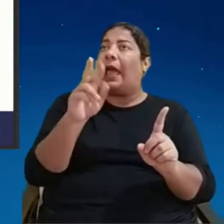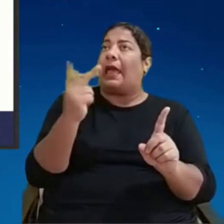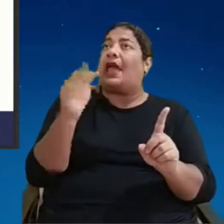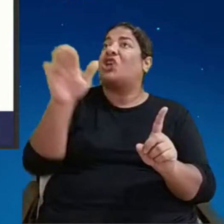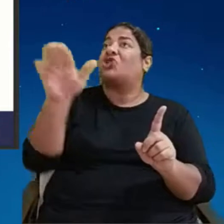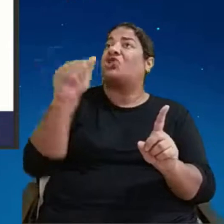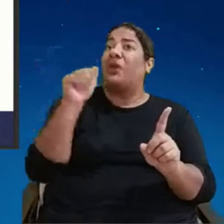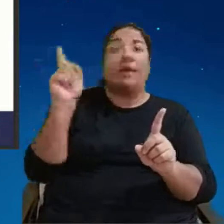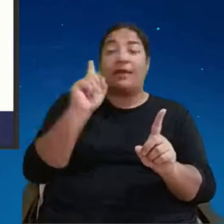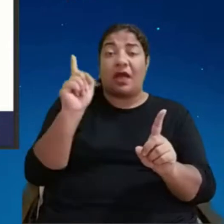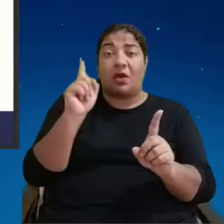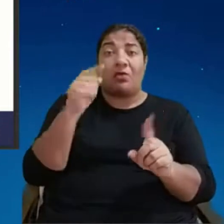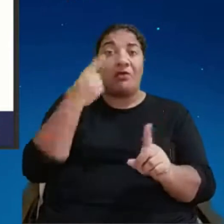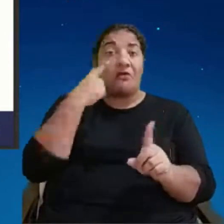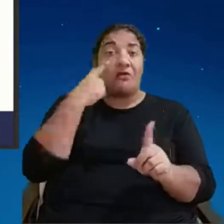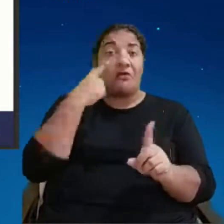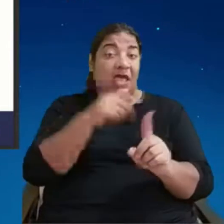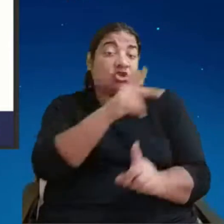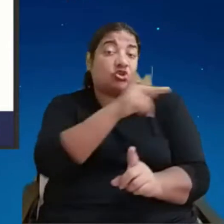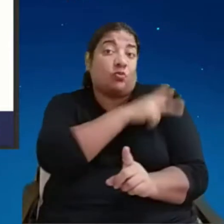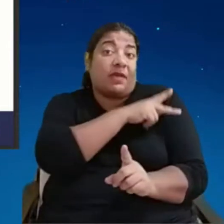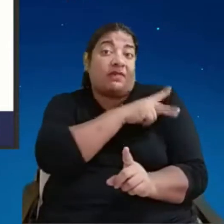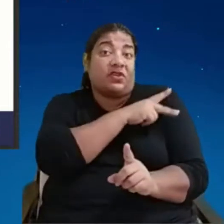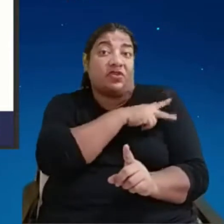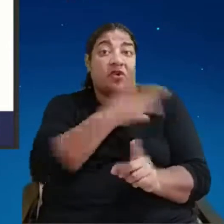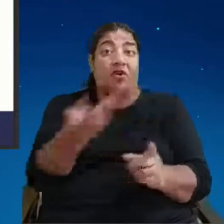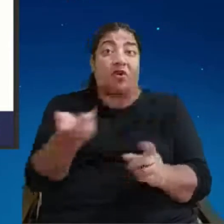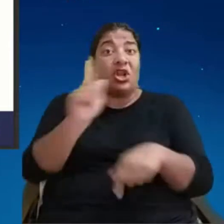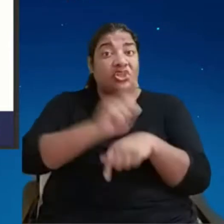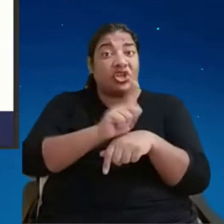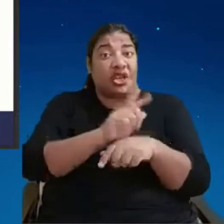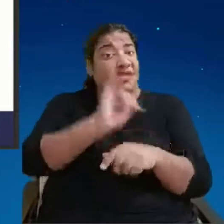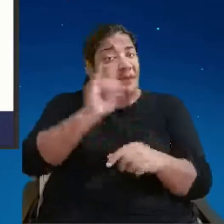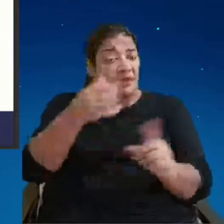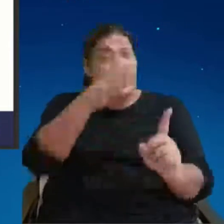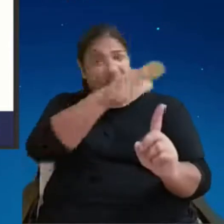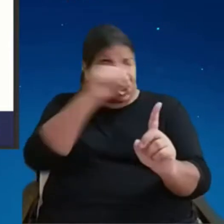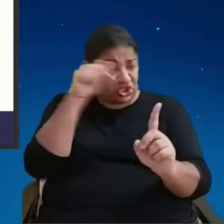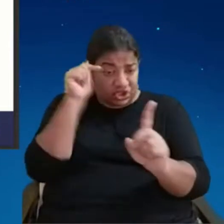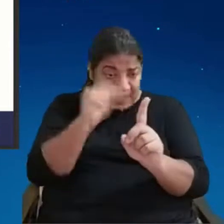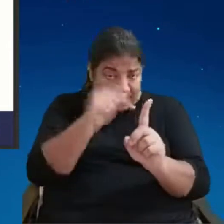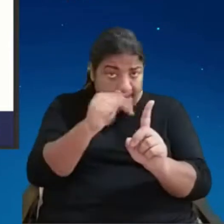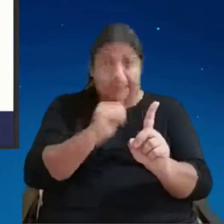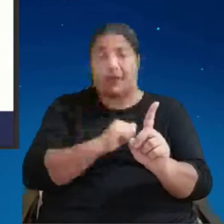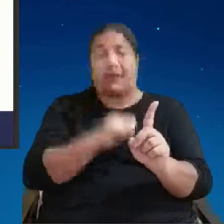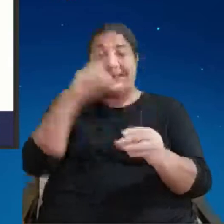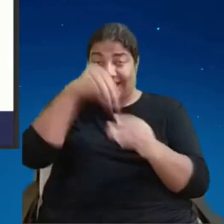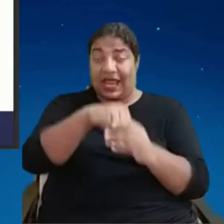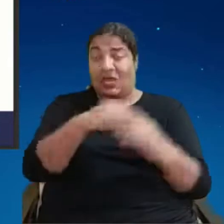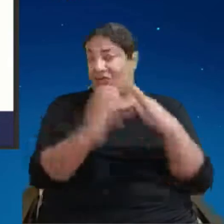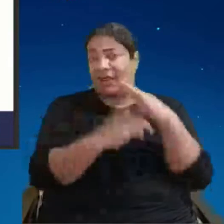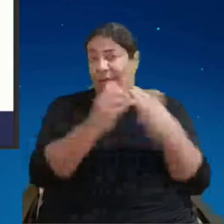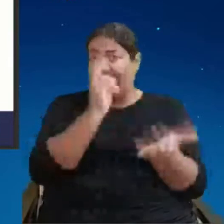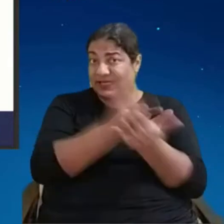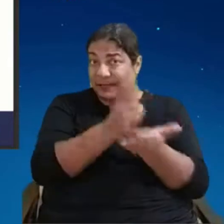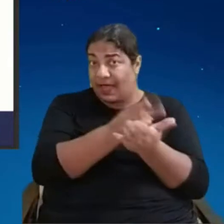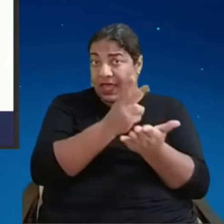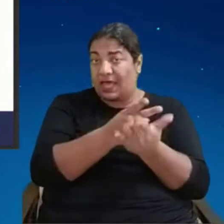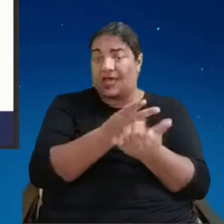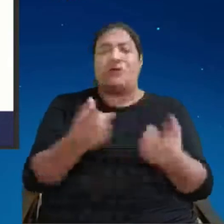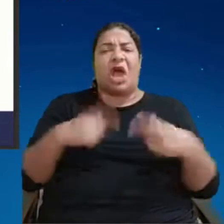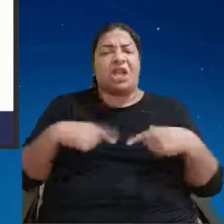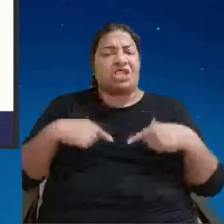numa gerente boa? Aproveita uma gerente boa em tudo, na atitude, no engajamento,